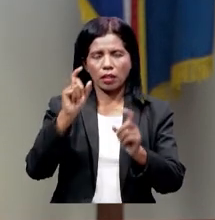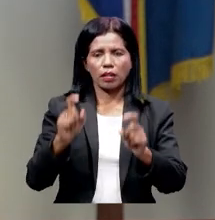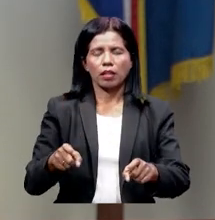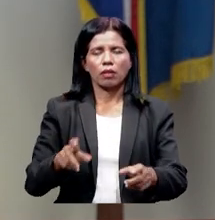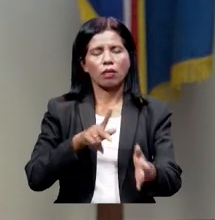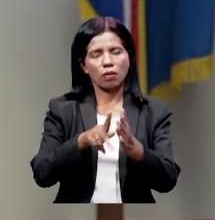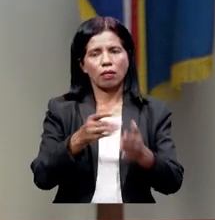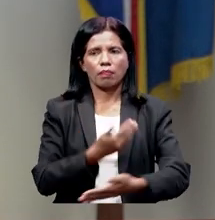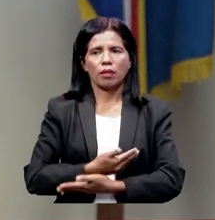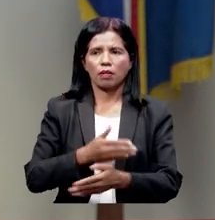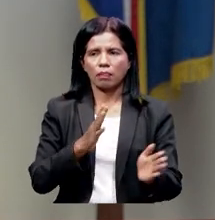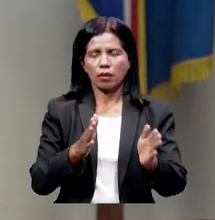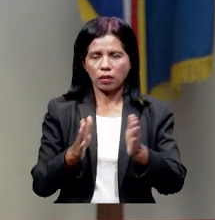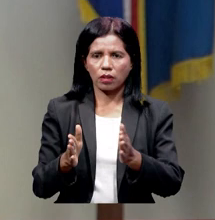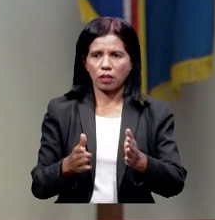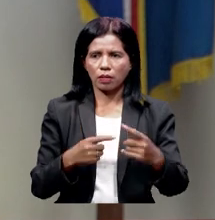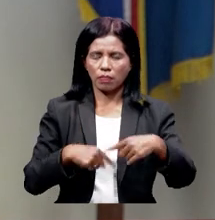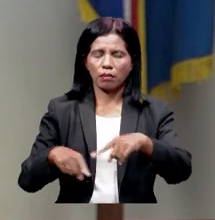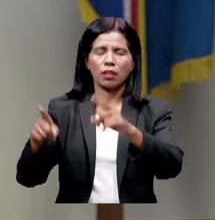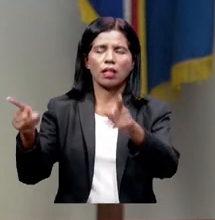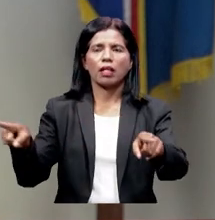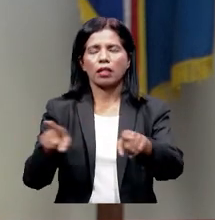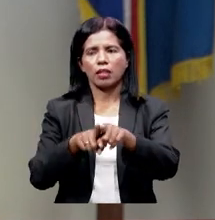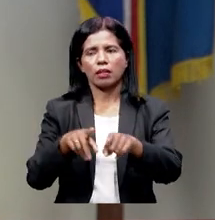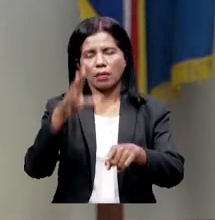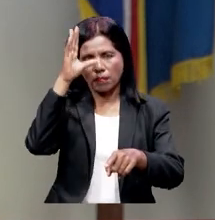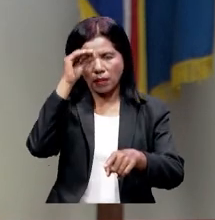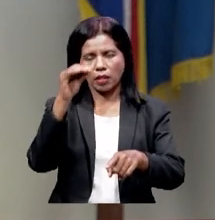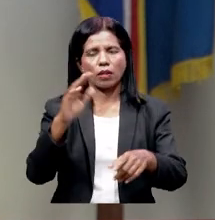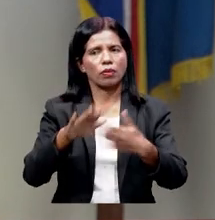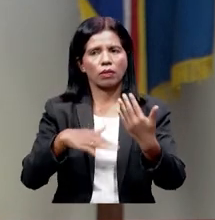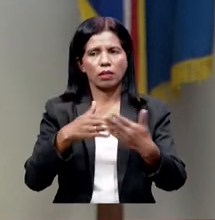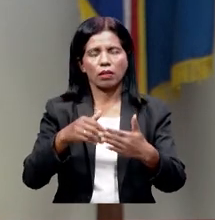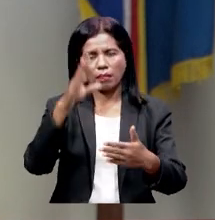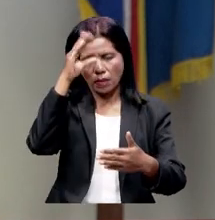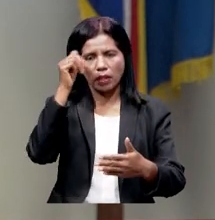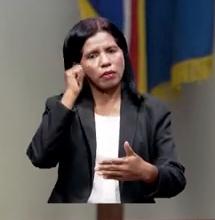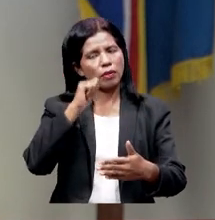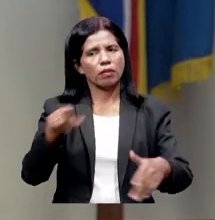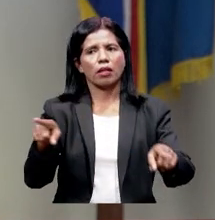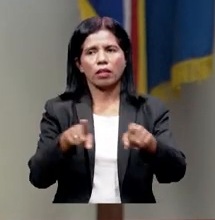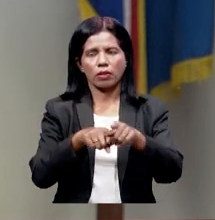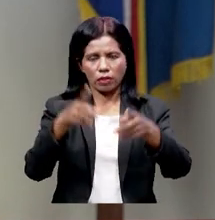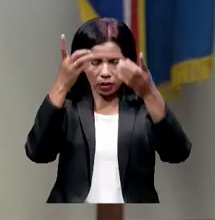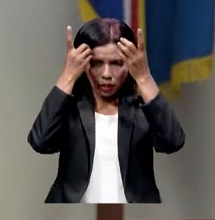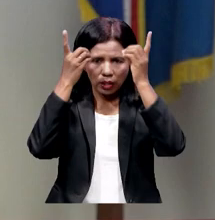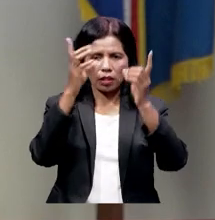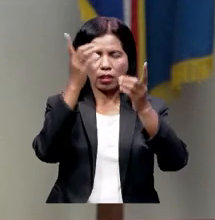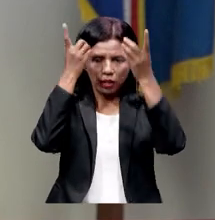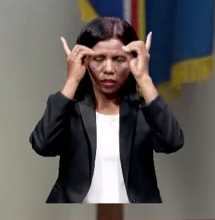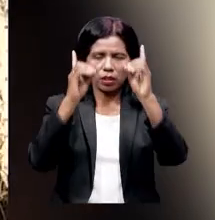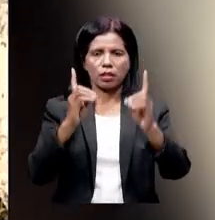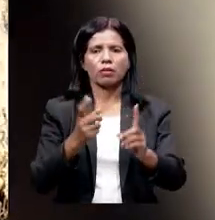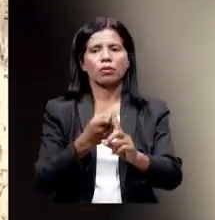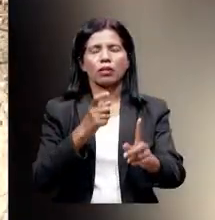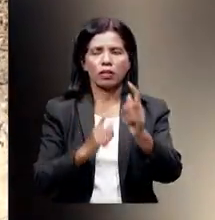bebe, prosesu anesa bania, ba mane hotu, ma mane feto dalaida, to tribunal ma disiri.